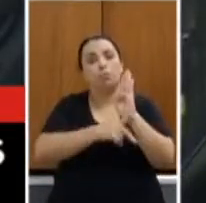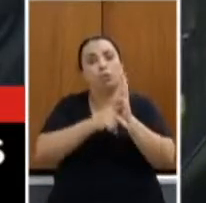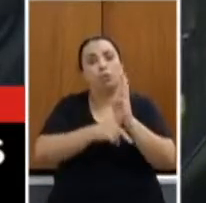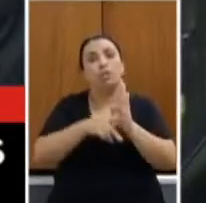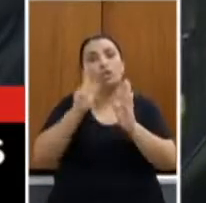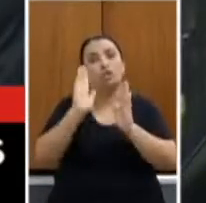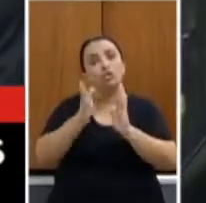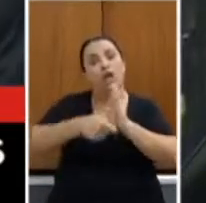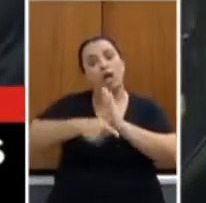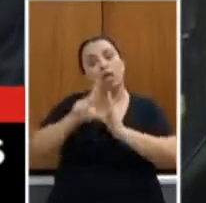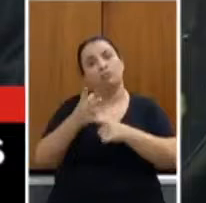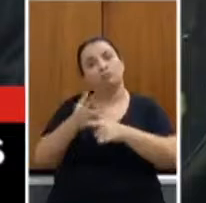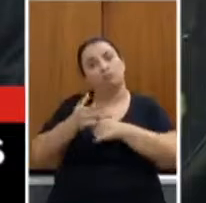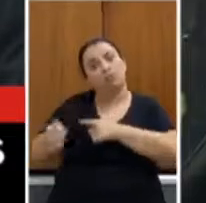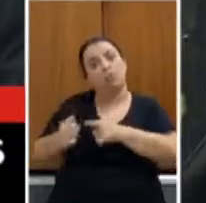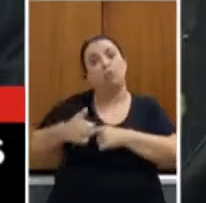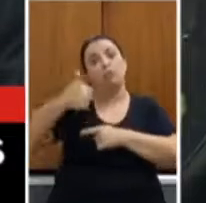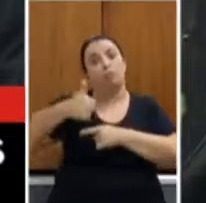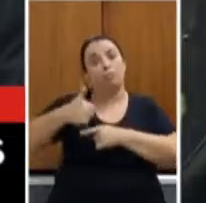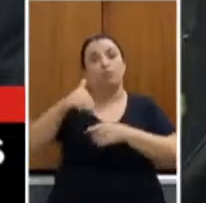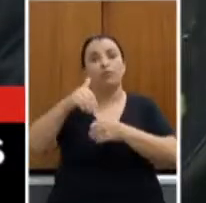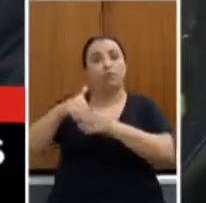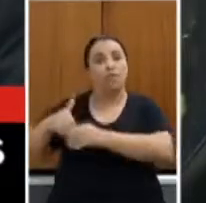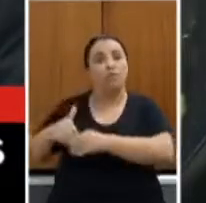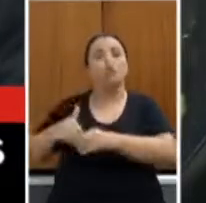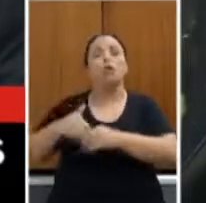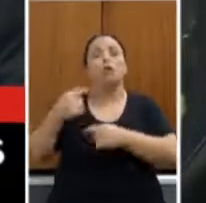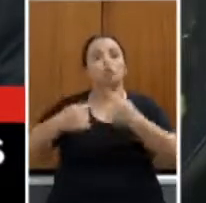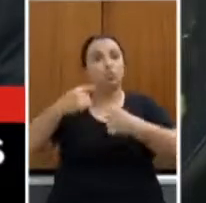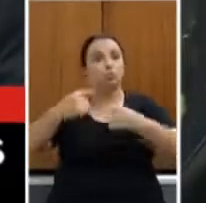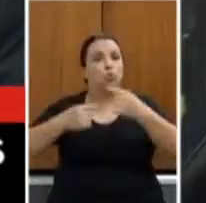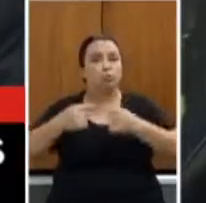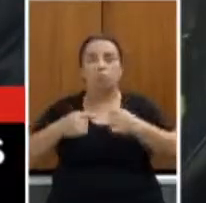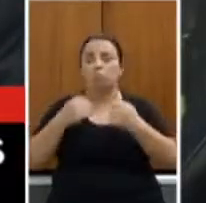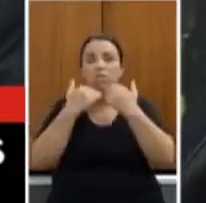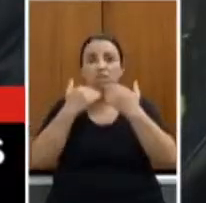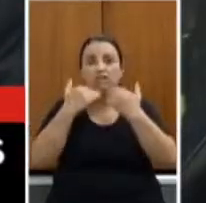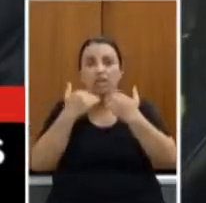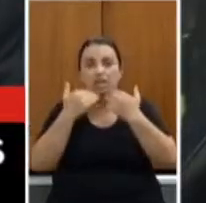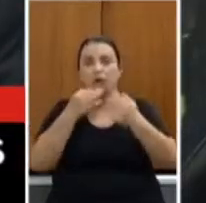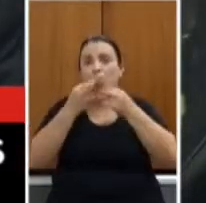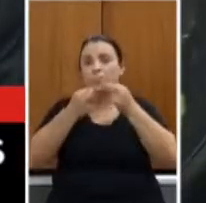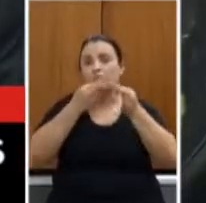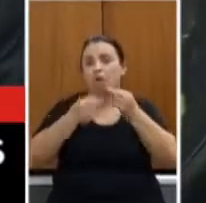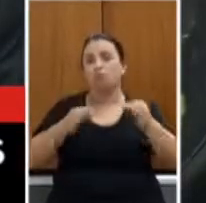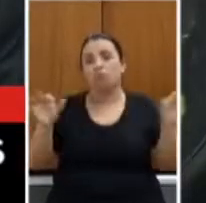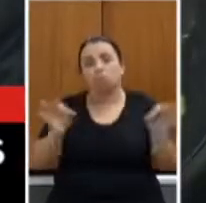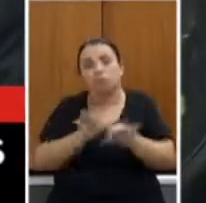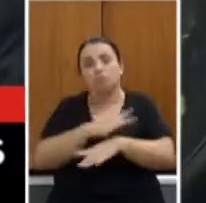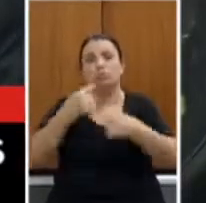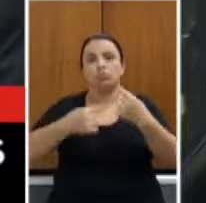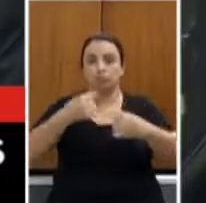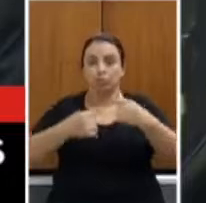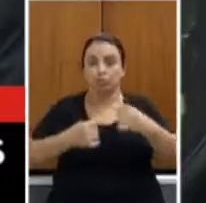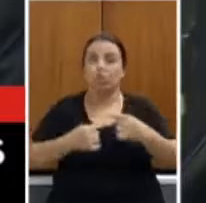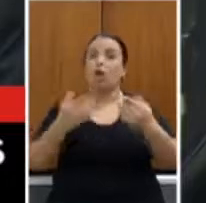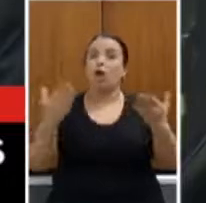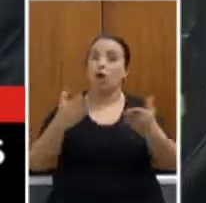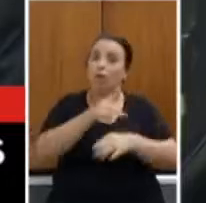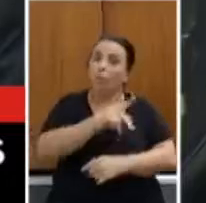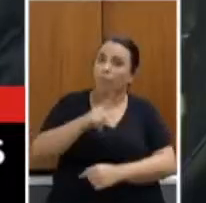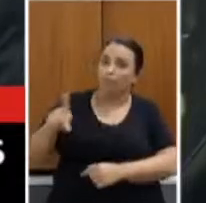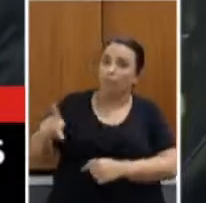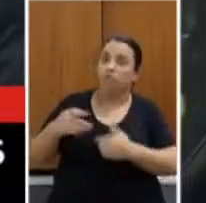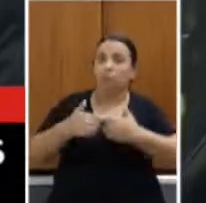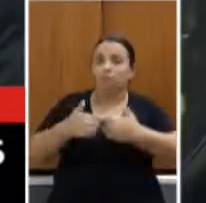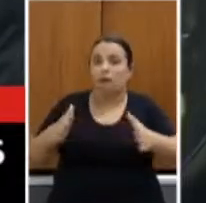primeiro turno. Em discussão o projeto, não há oradores inscritos, encerra-se a discussão. A presidência vai